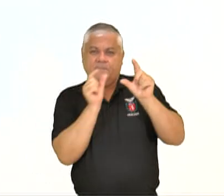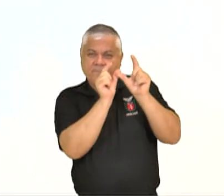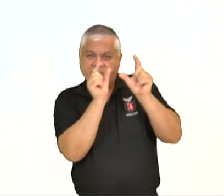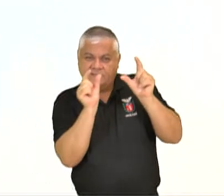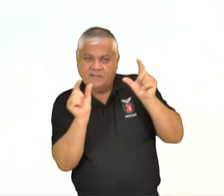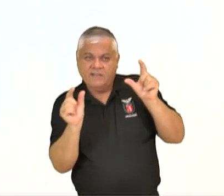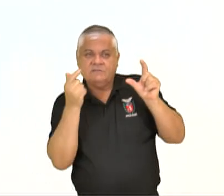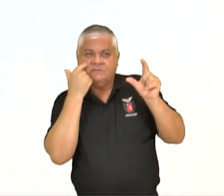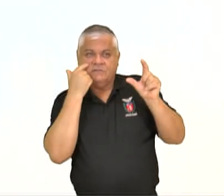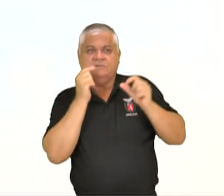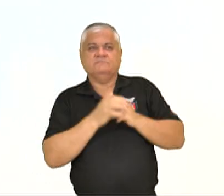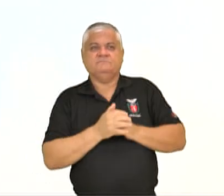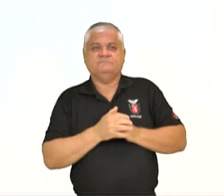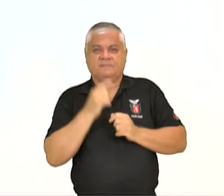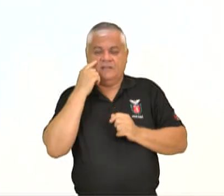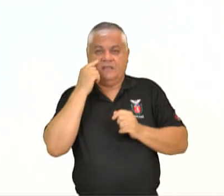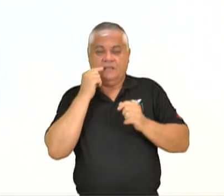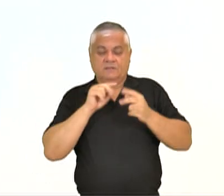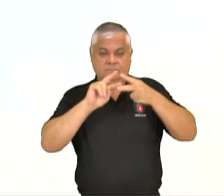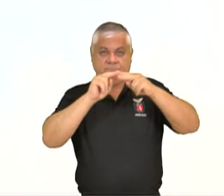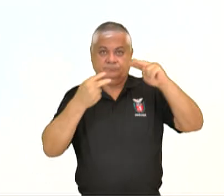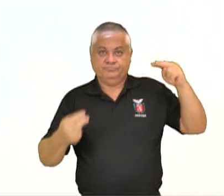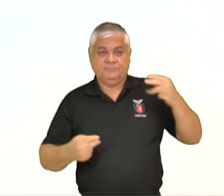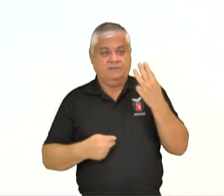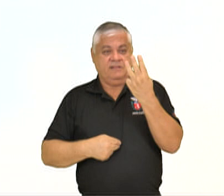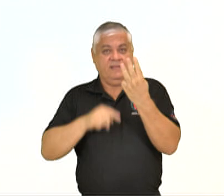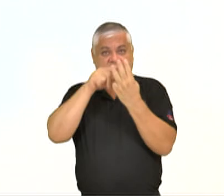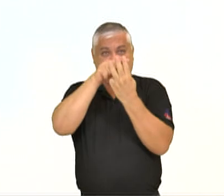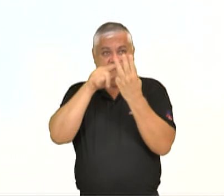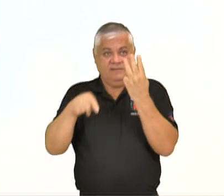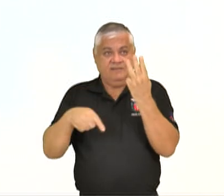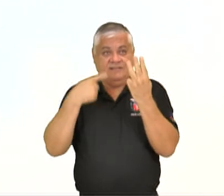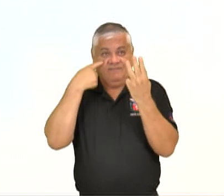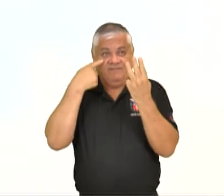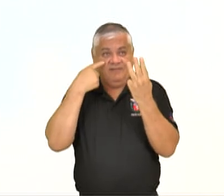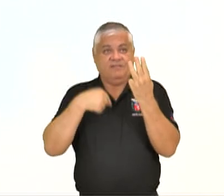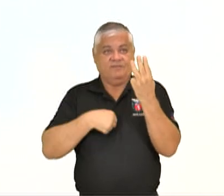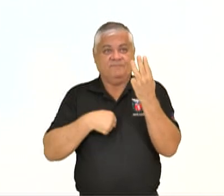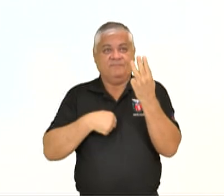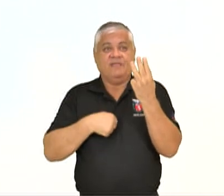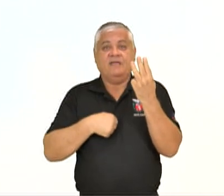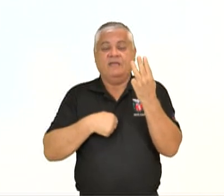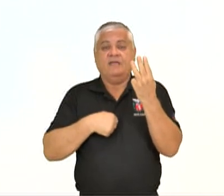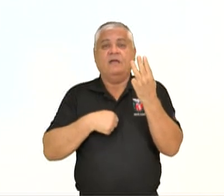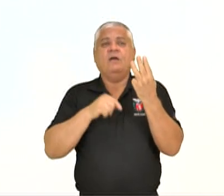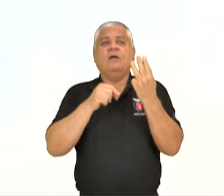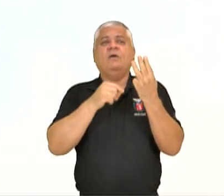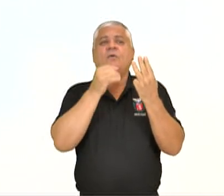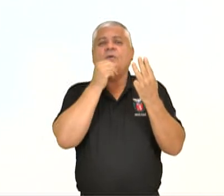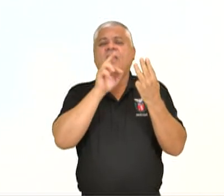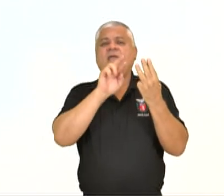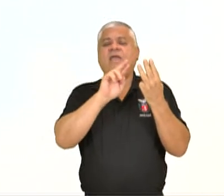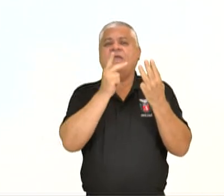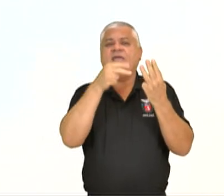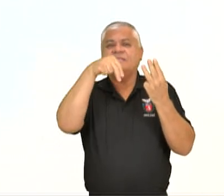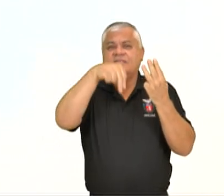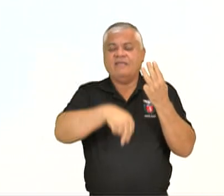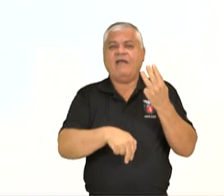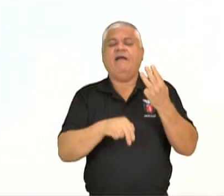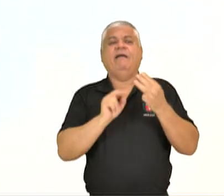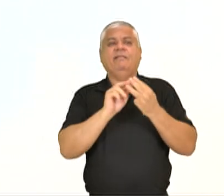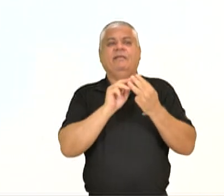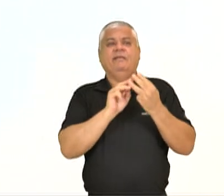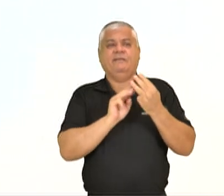anemia falciforme. Então a gente vê que tem aqui uma trinca, né, um códon, o CTT e no RNA mensageiro o